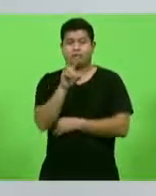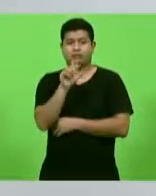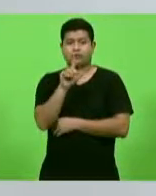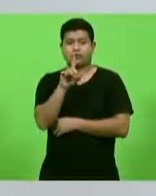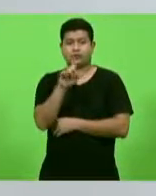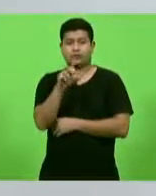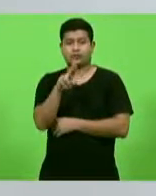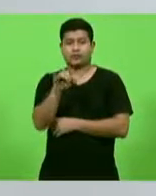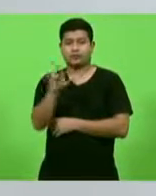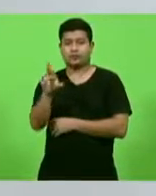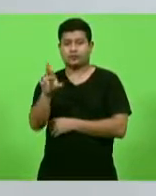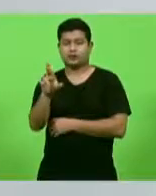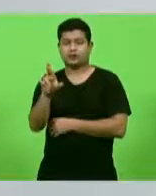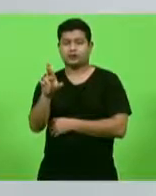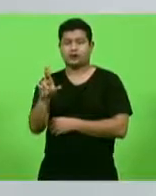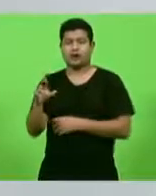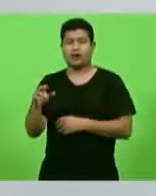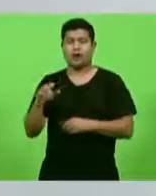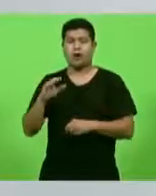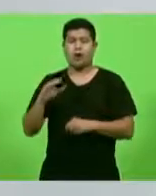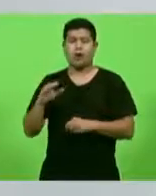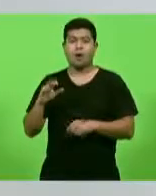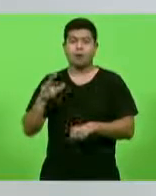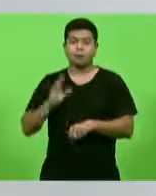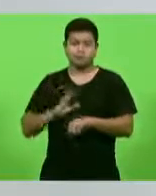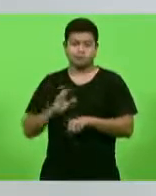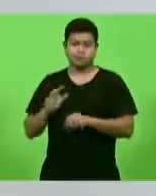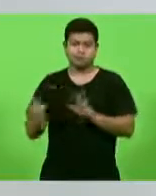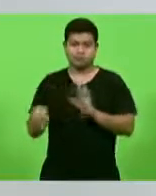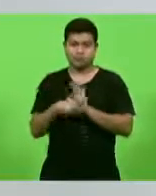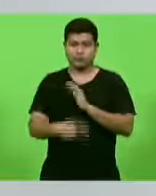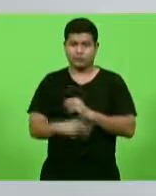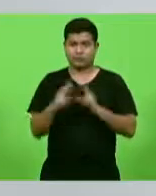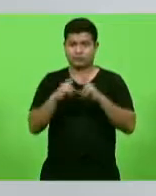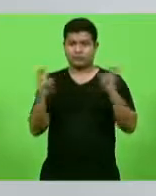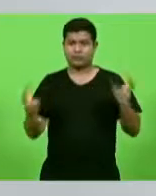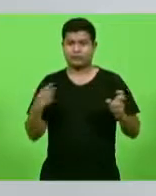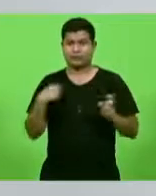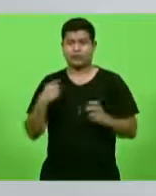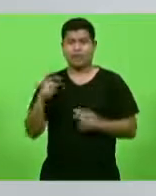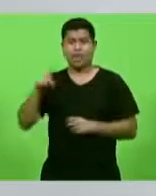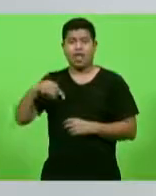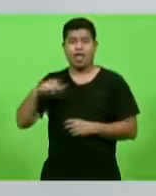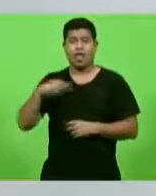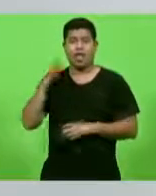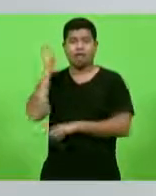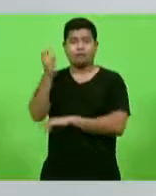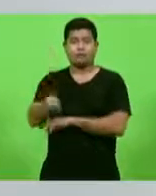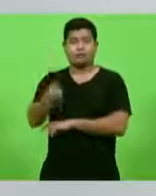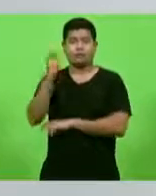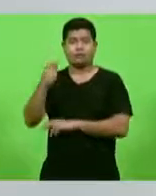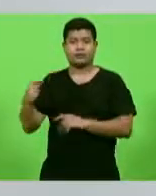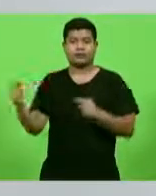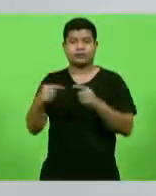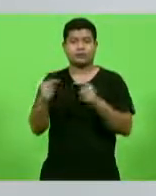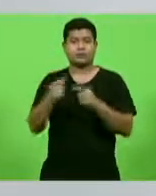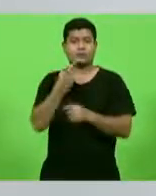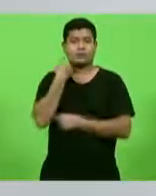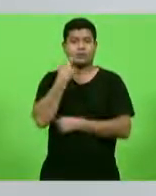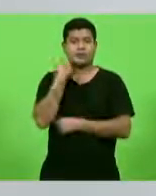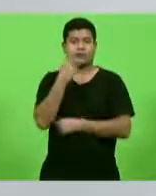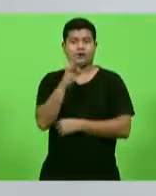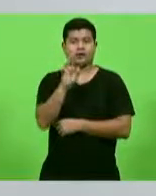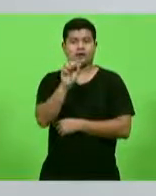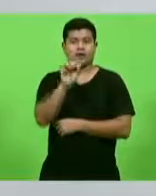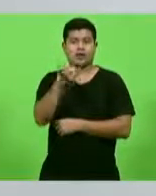Florianópolis, que são pescadores da tainha, né? São famosos pescadores da tainha. E